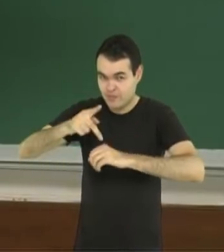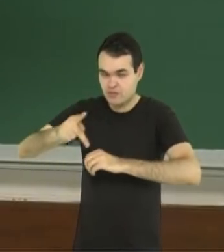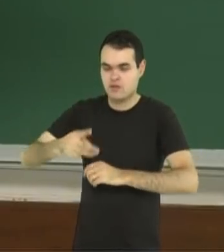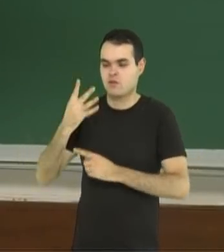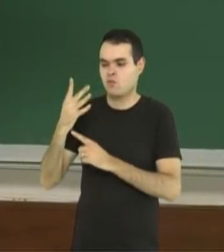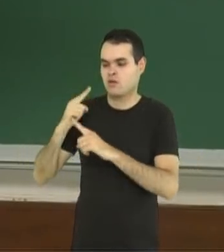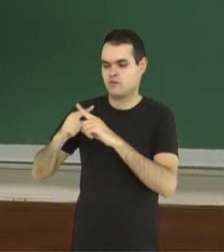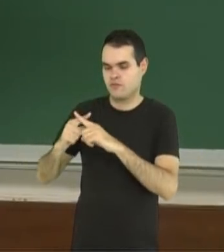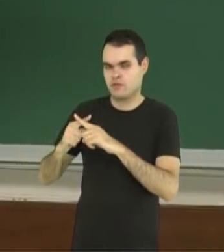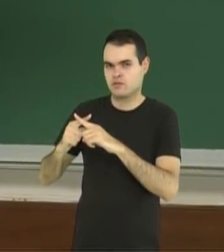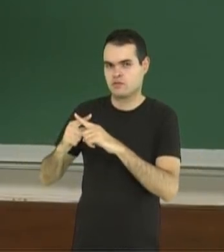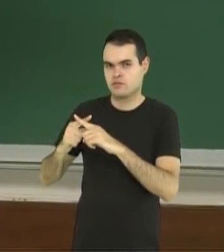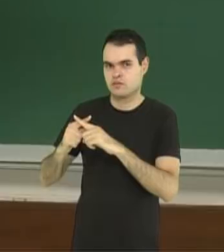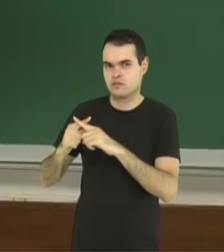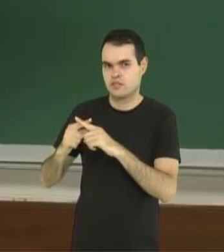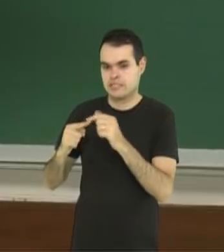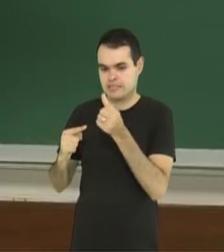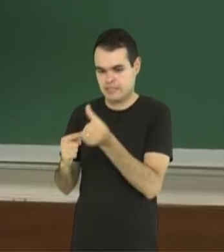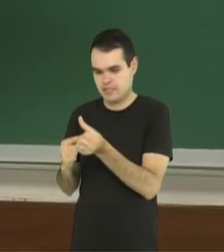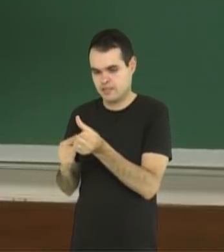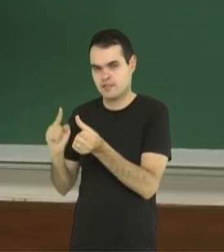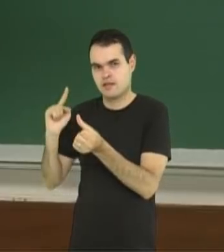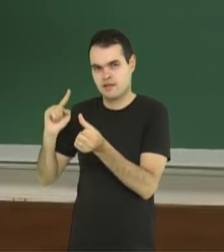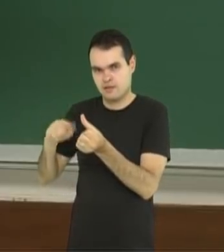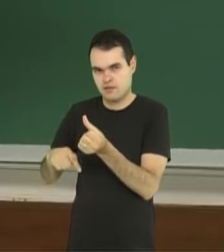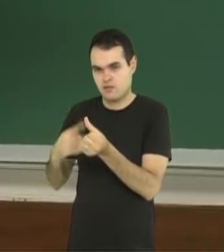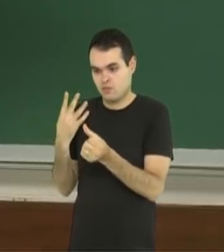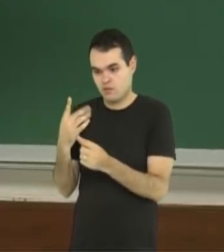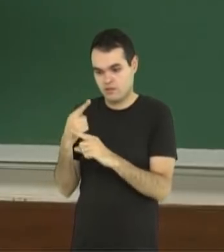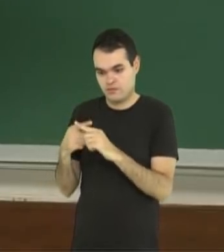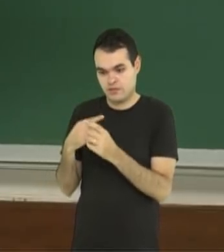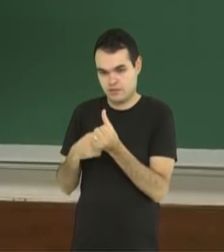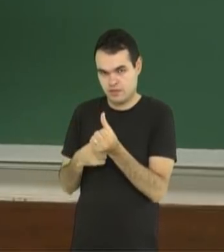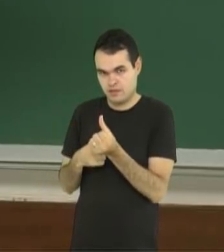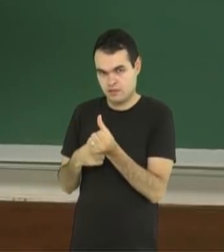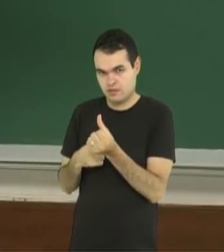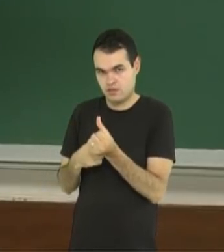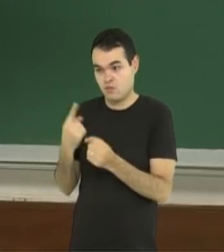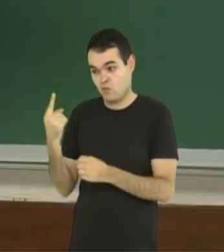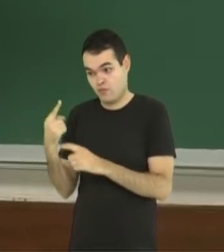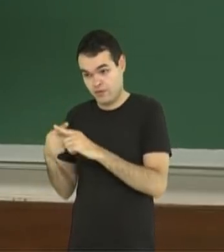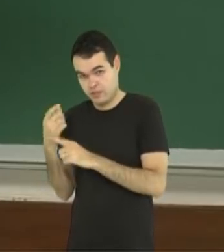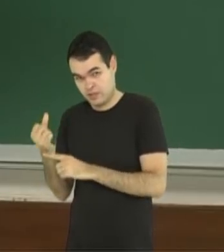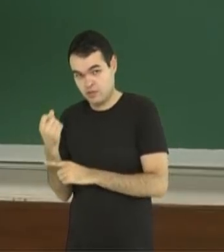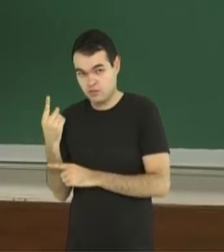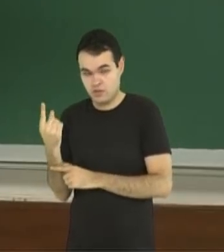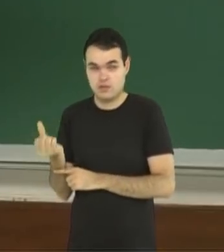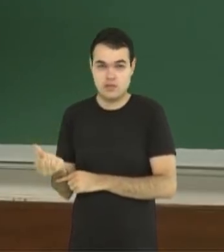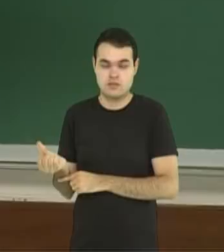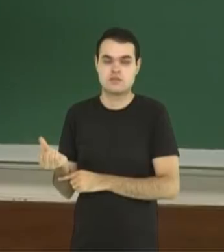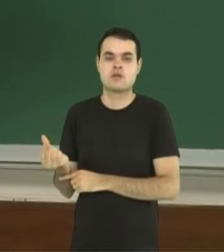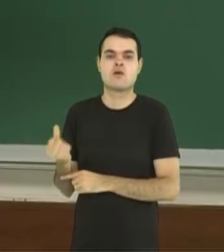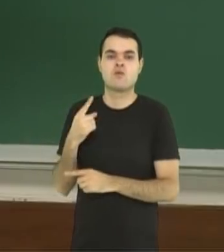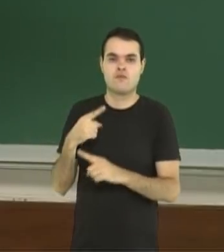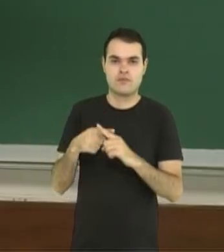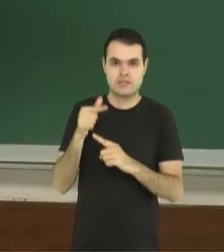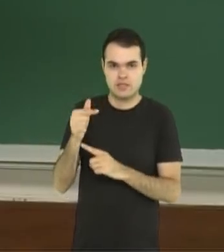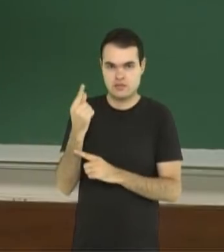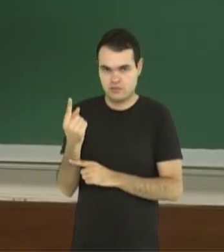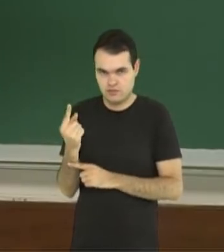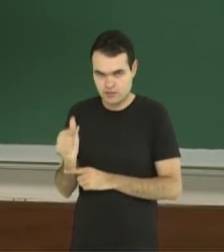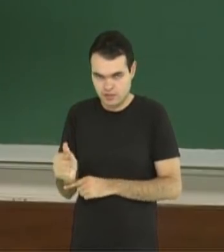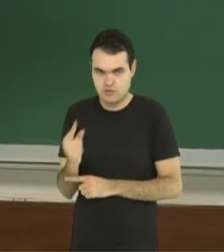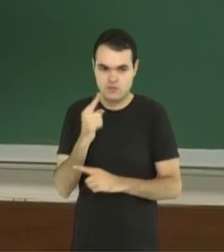ó. 4 vezes 6, né? Olha só. Retomando aqui. 1 vezes 6, 6. 1 vezes 7, 7. 1 vezes 1,